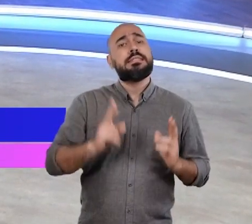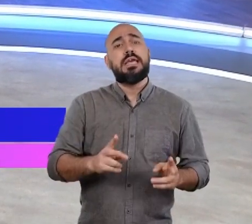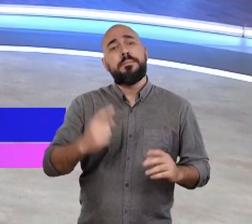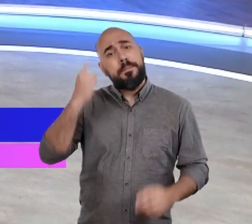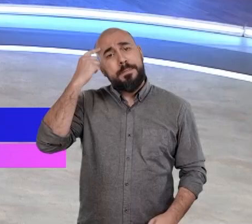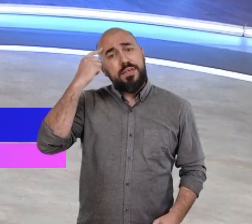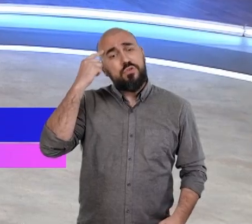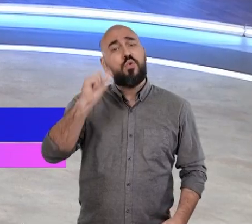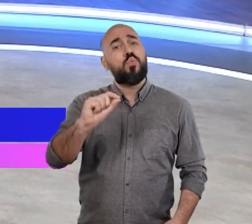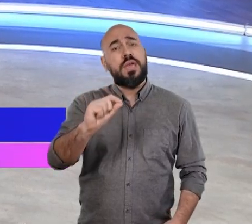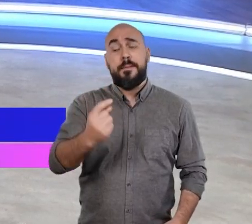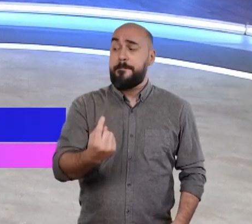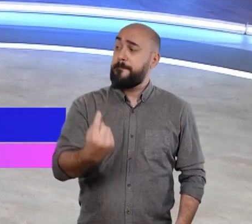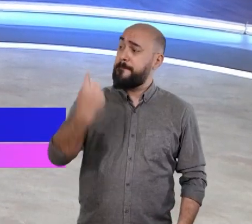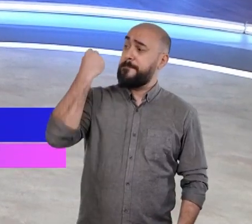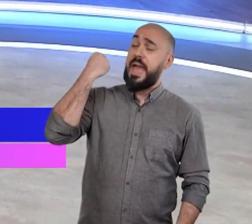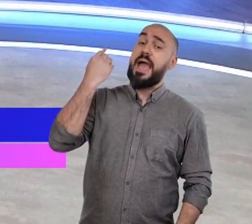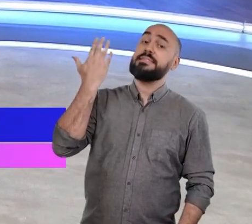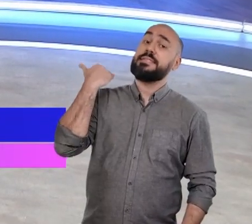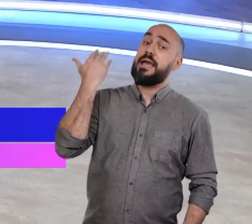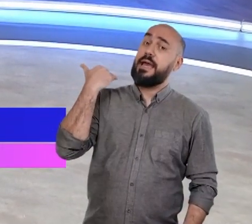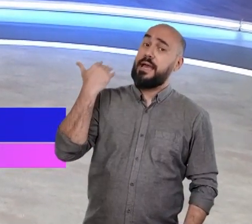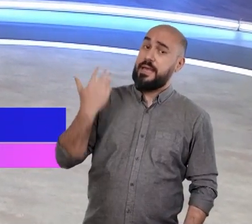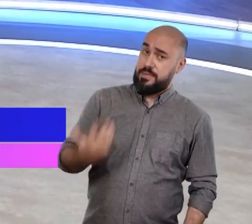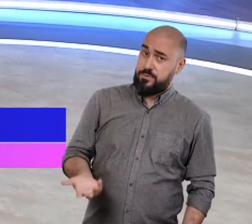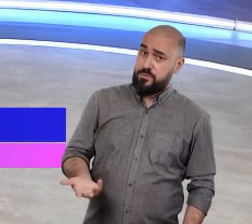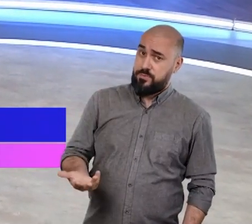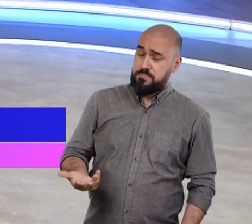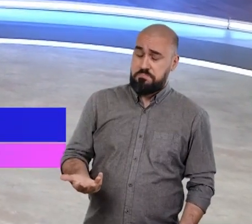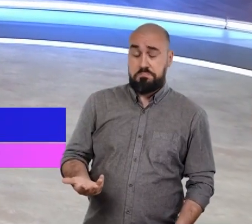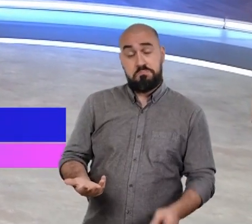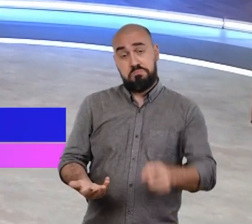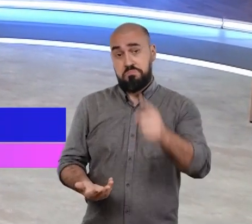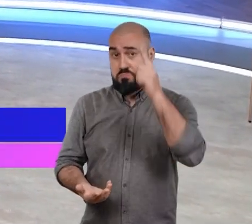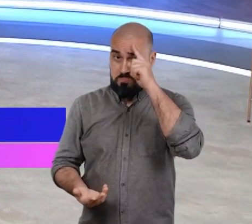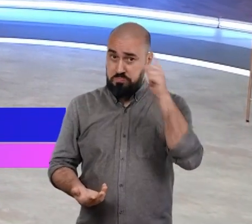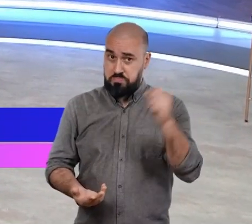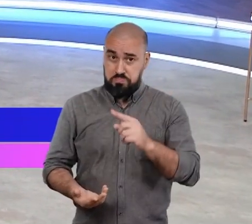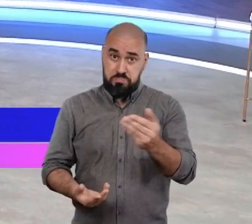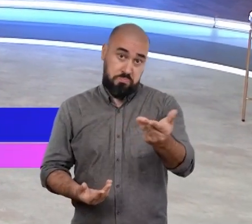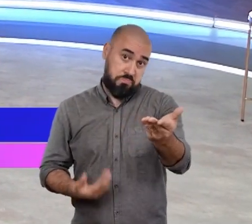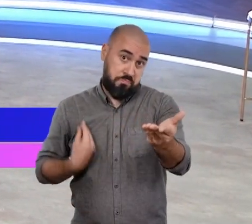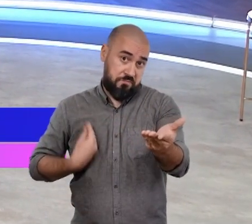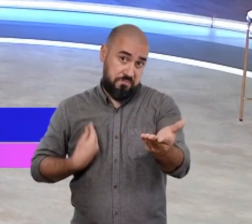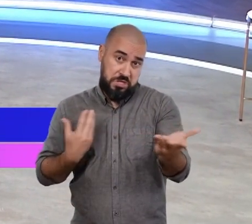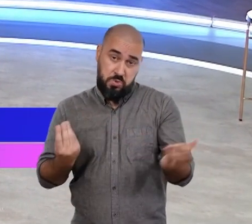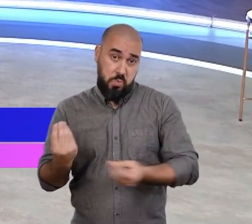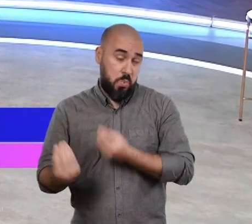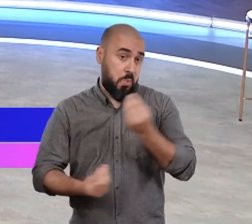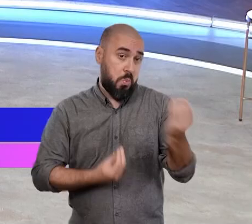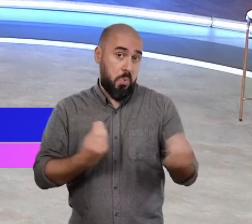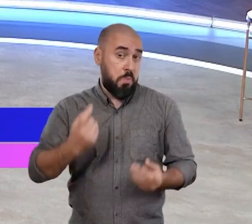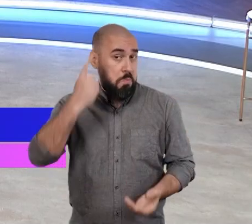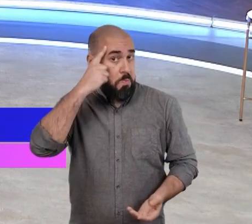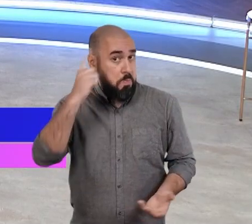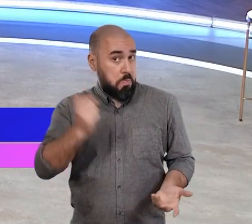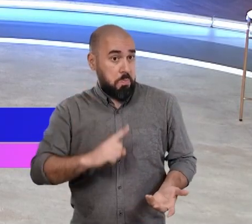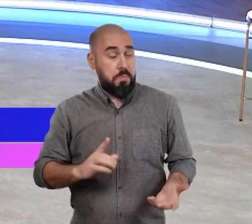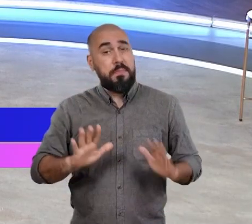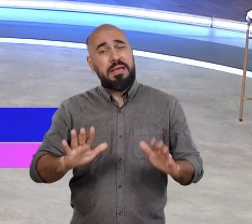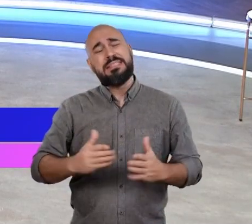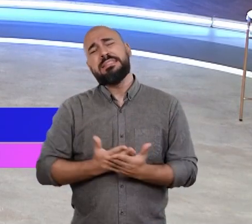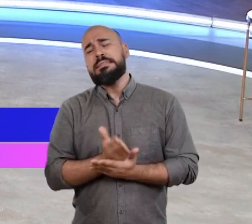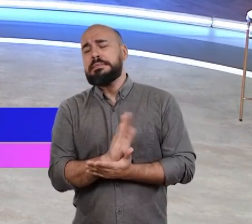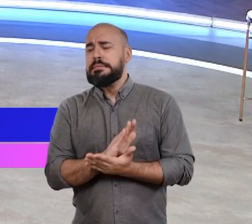que você está nesse momento. Talvez existe algo na sua história que lhe incomoda e lhe incomoda